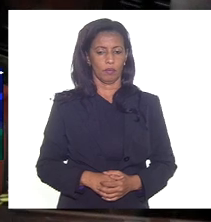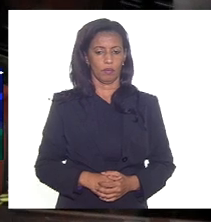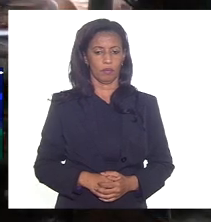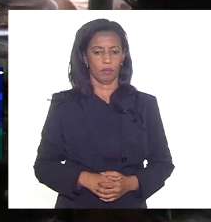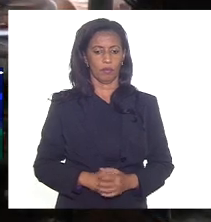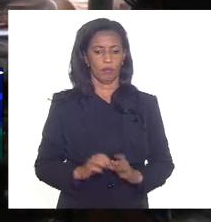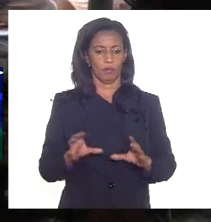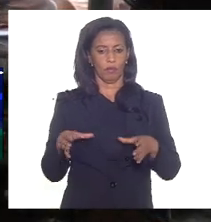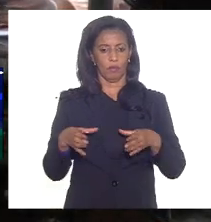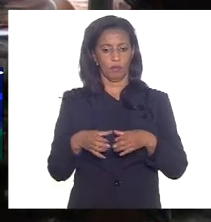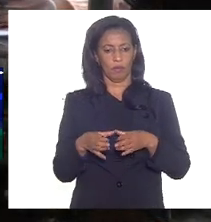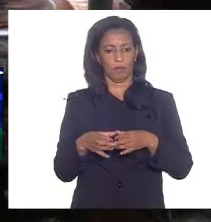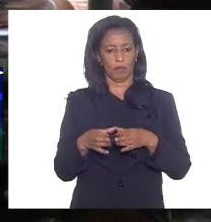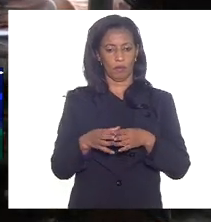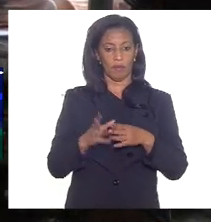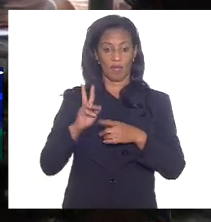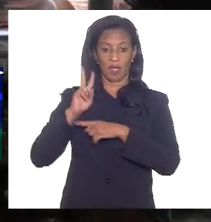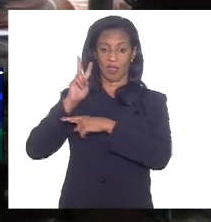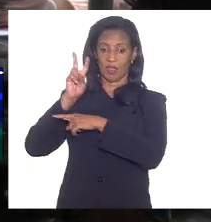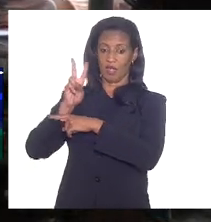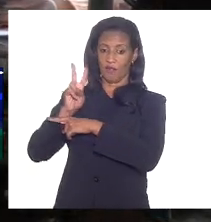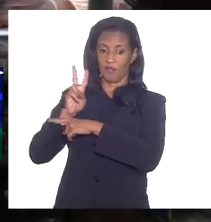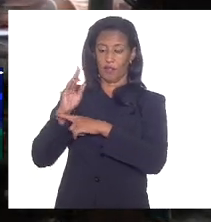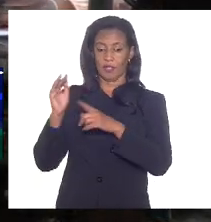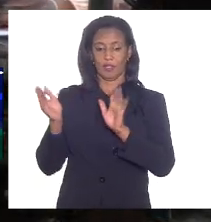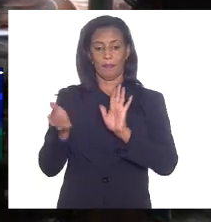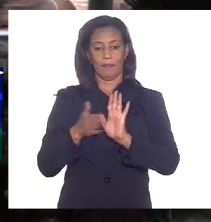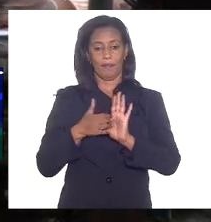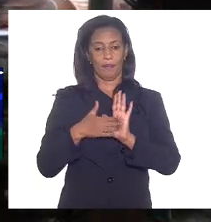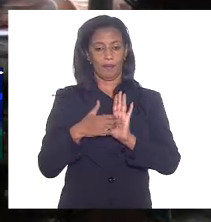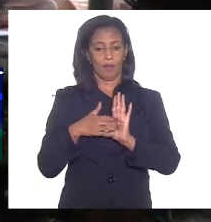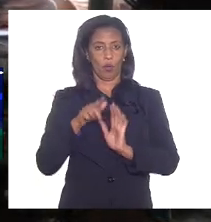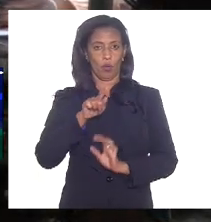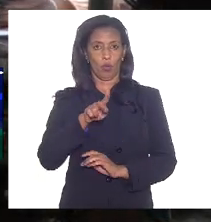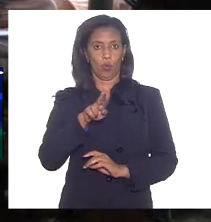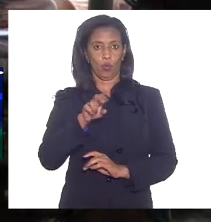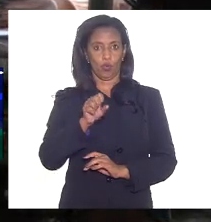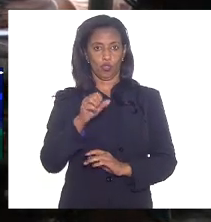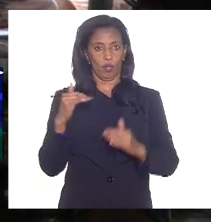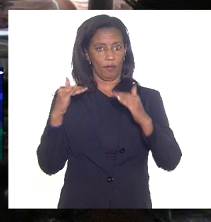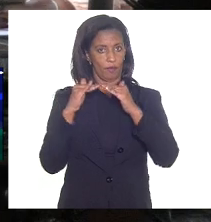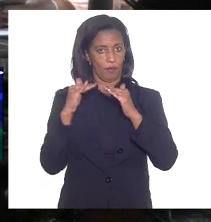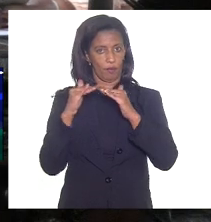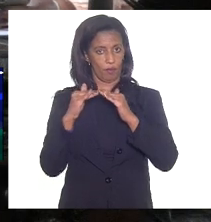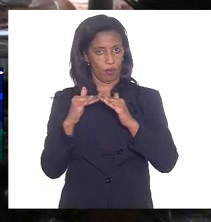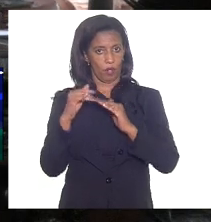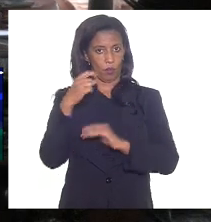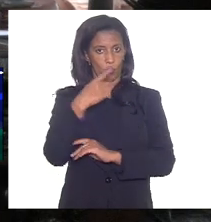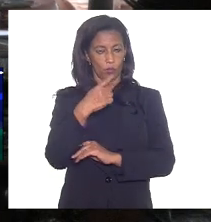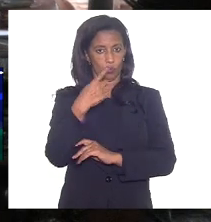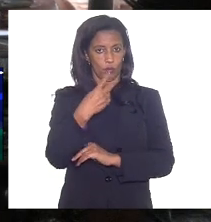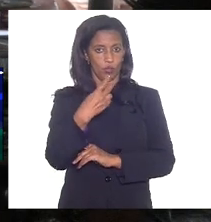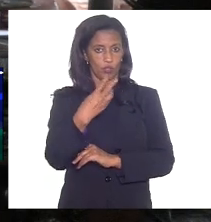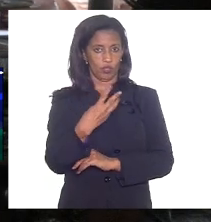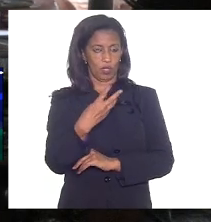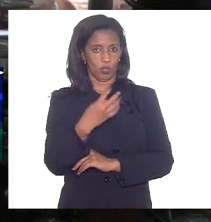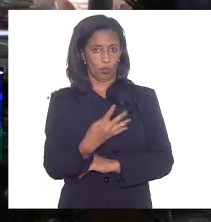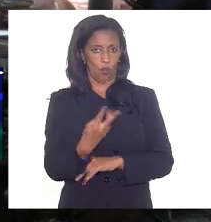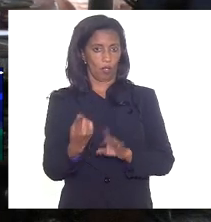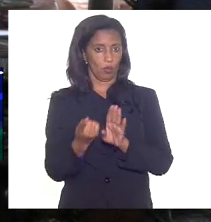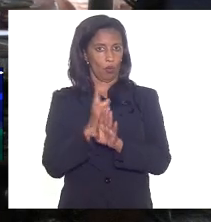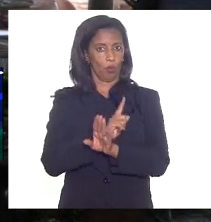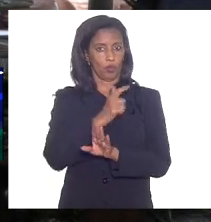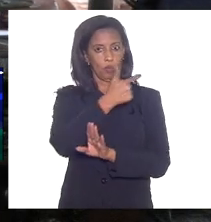Pela Comissão de Defesa do Meio Ambiente, parecer no grupo do deputado Gustavo Schmidt. Favorável às emendas 1, 2, 3, 4 e 5, contrário às